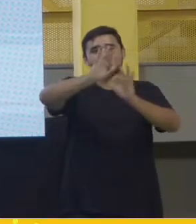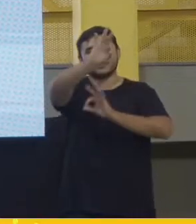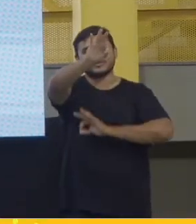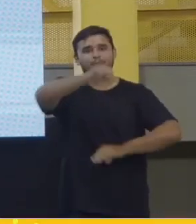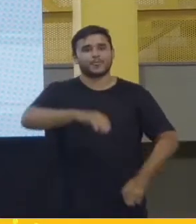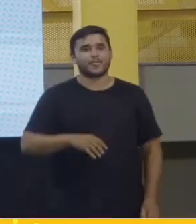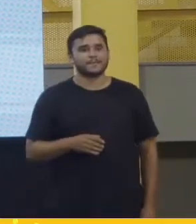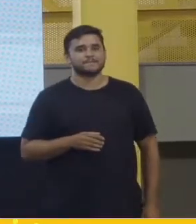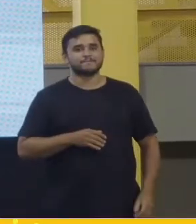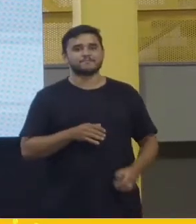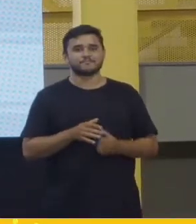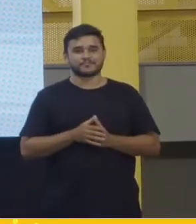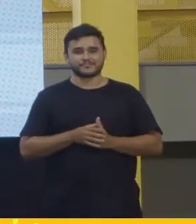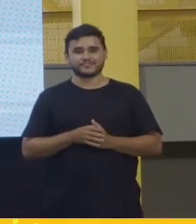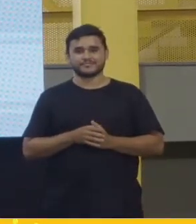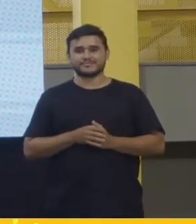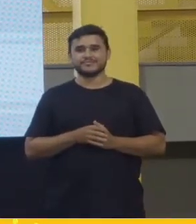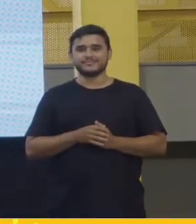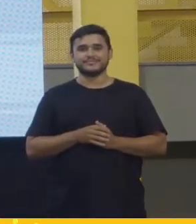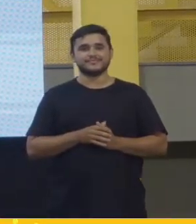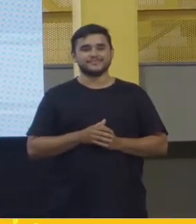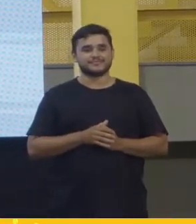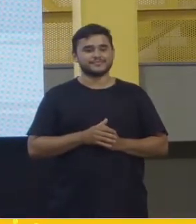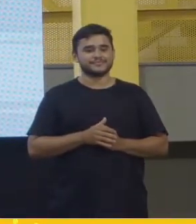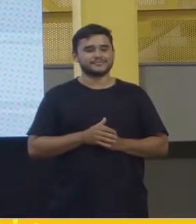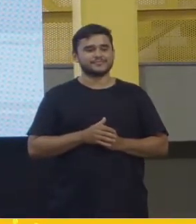dar uma volta aqui. Chego já.